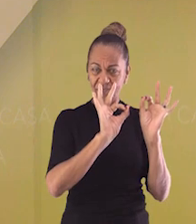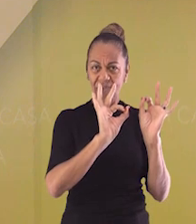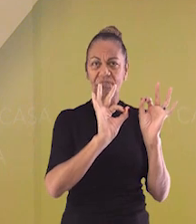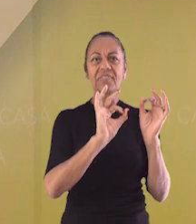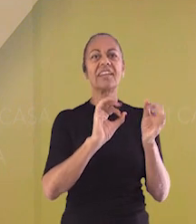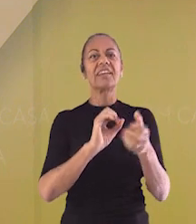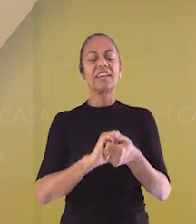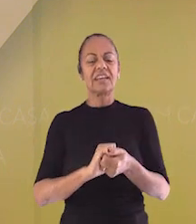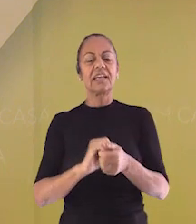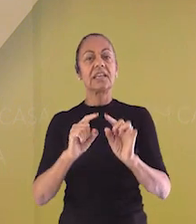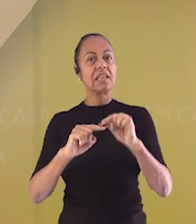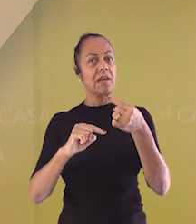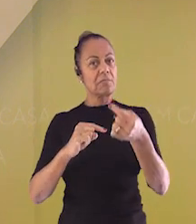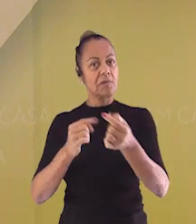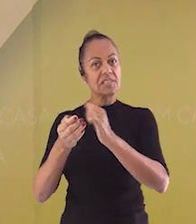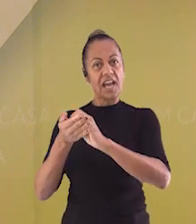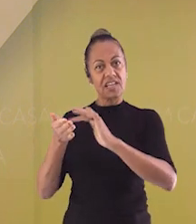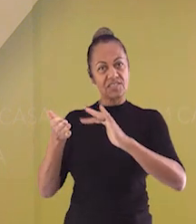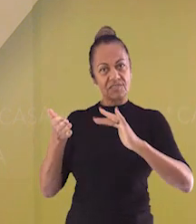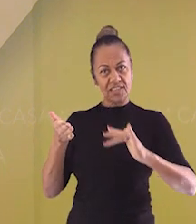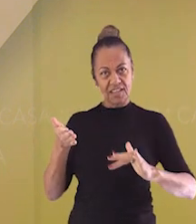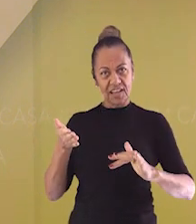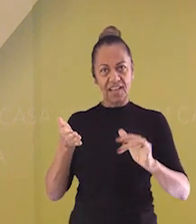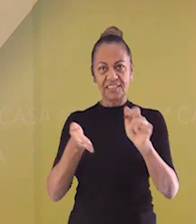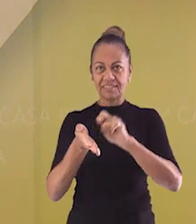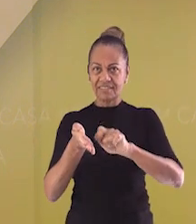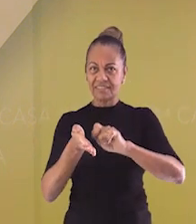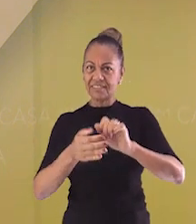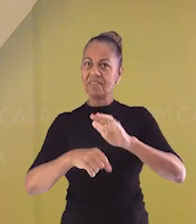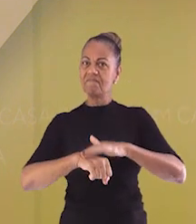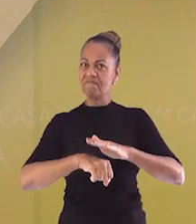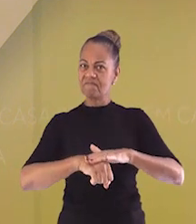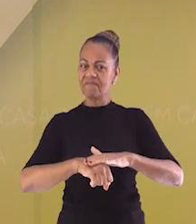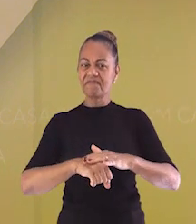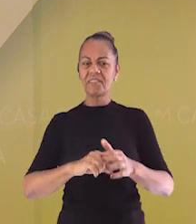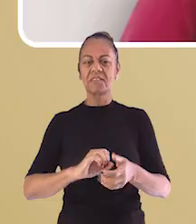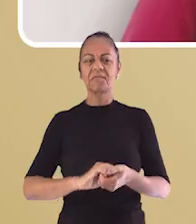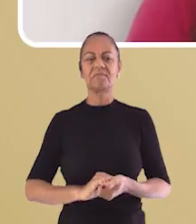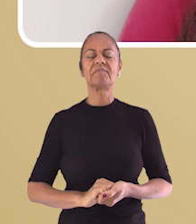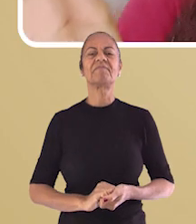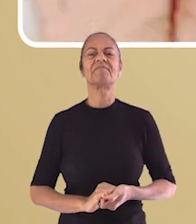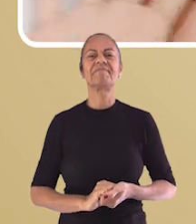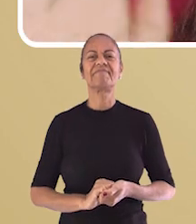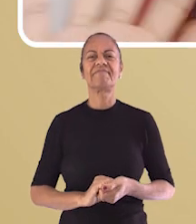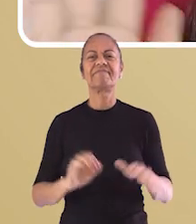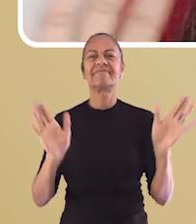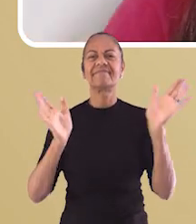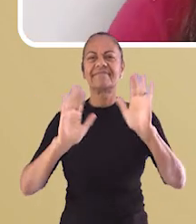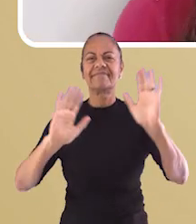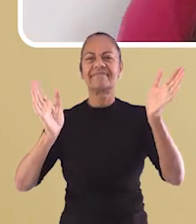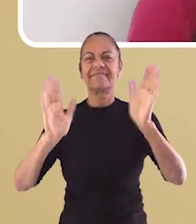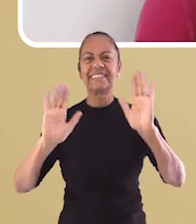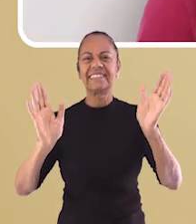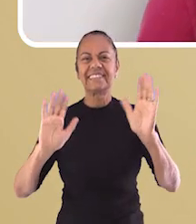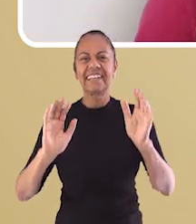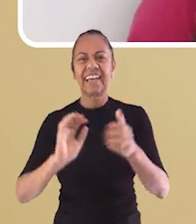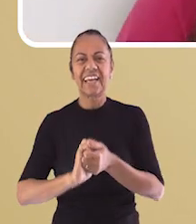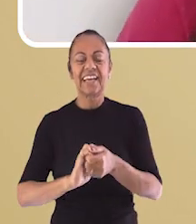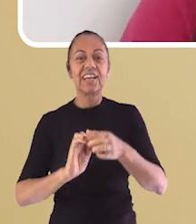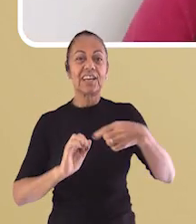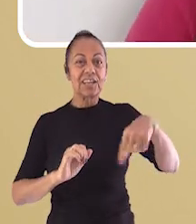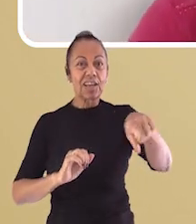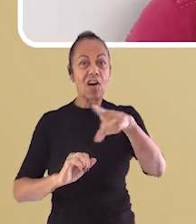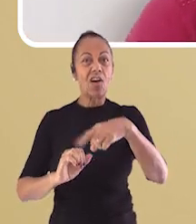materiais necessários e fazer a sua atividade assim que a aula terminar. Ei, pessoal! Então, nós